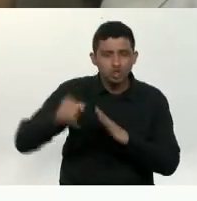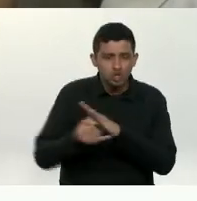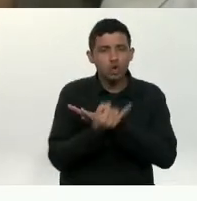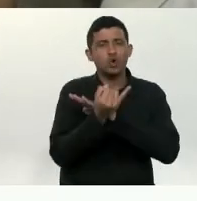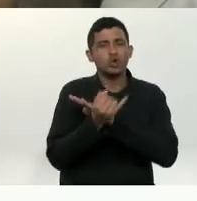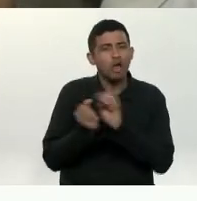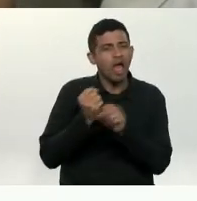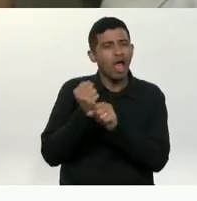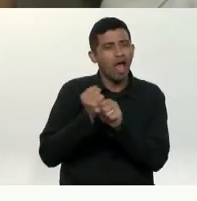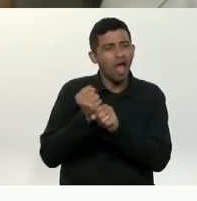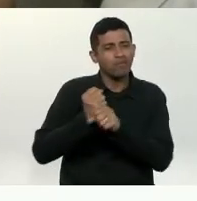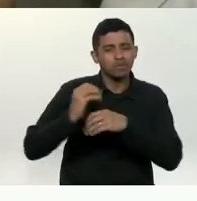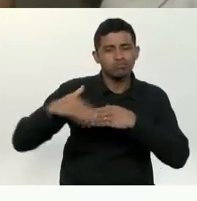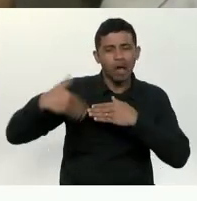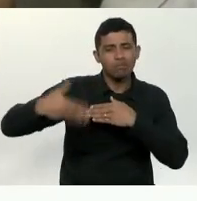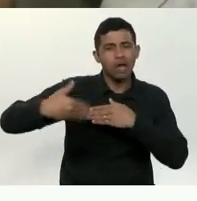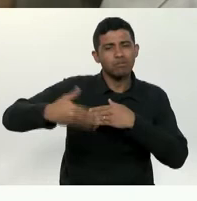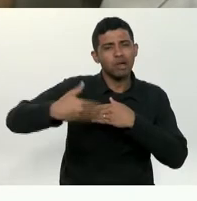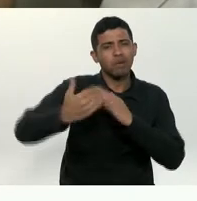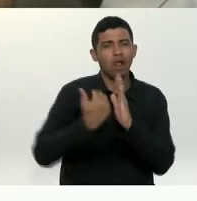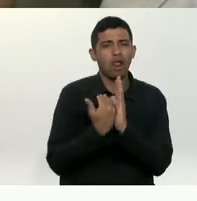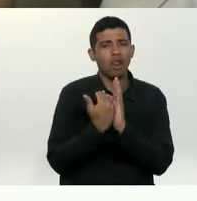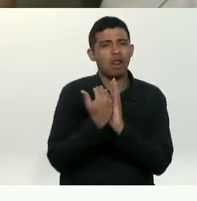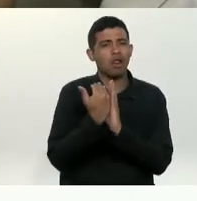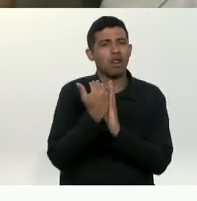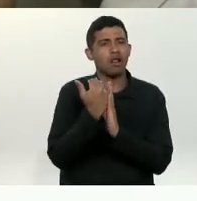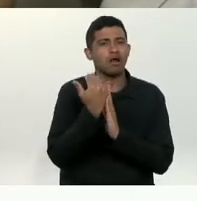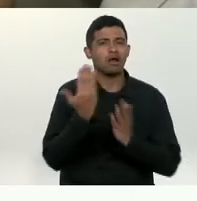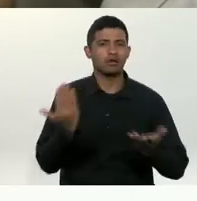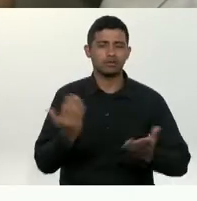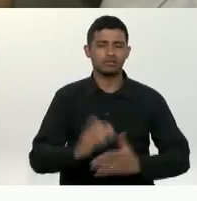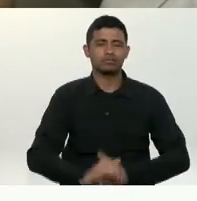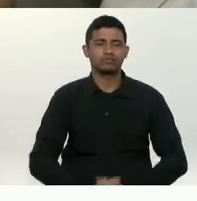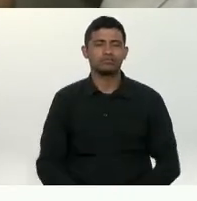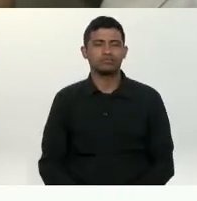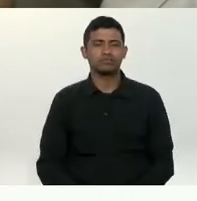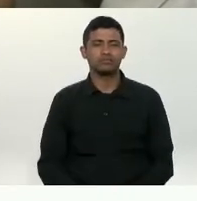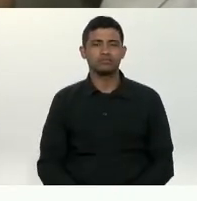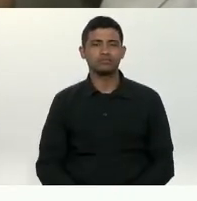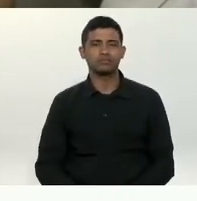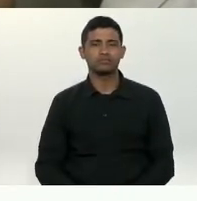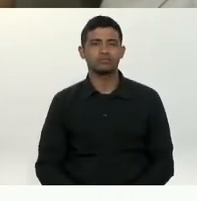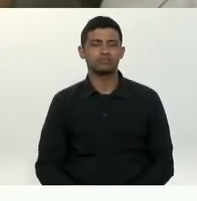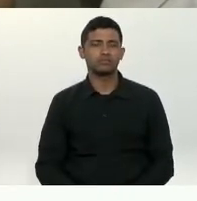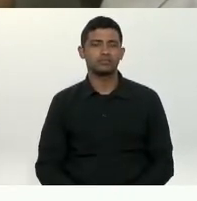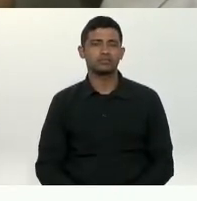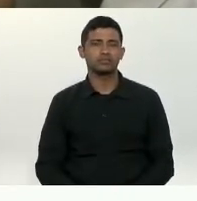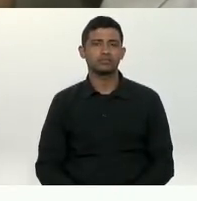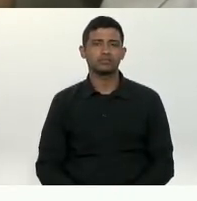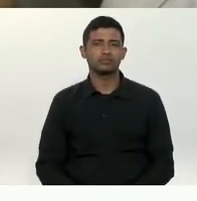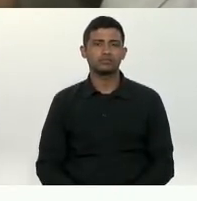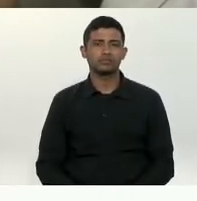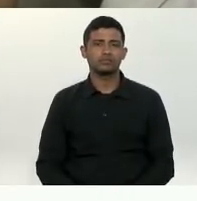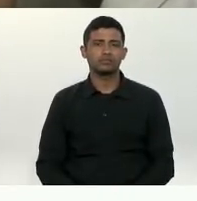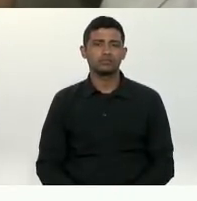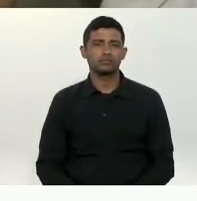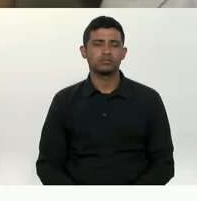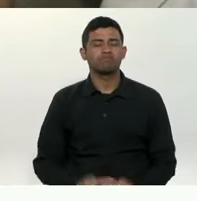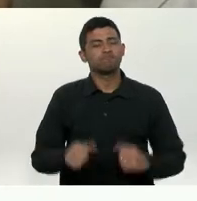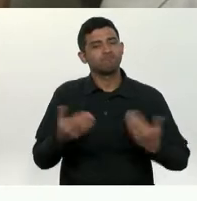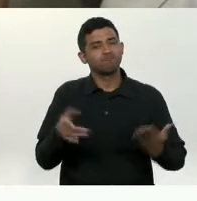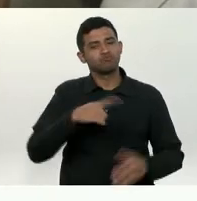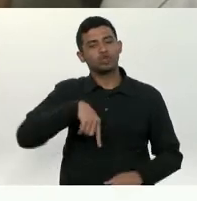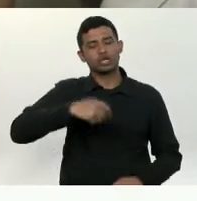sido feito nos últimos anos, e até no corrente ano também tem sido feito dessa maneira. Então,